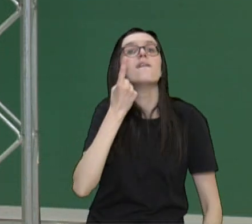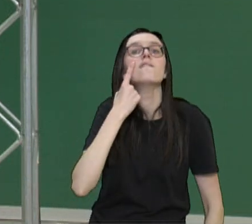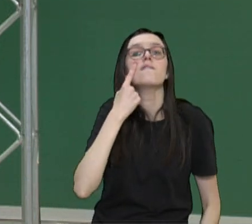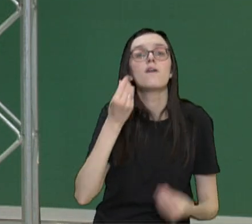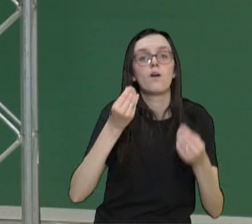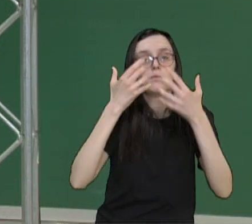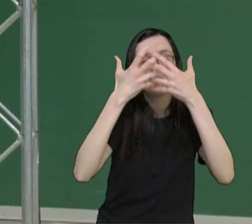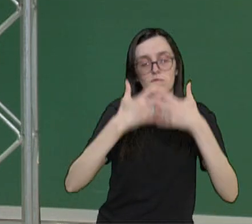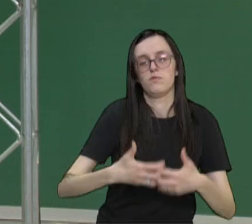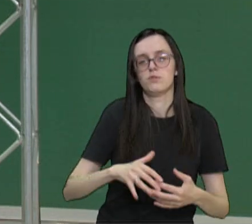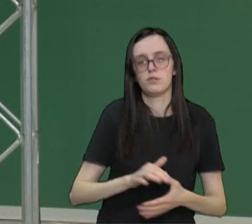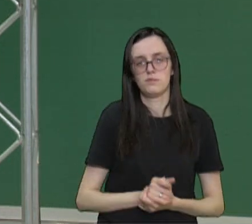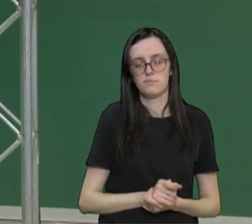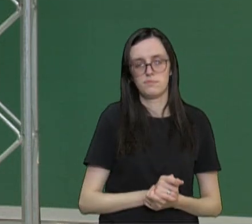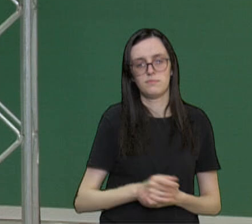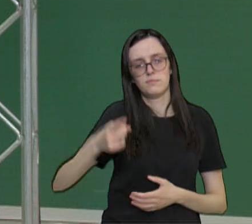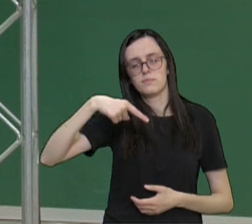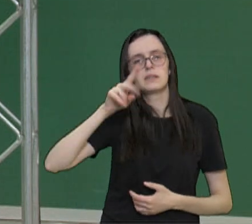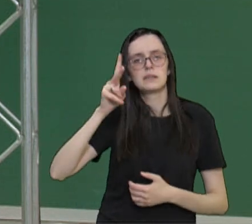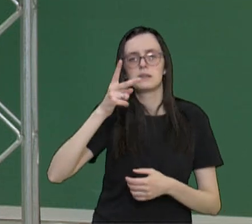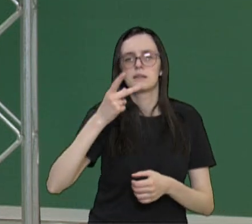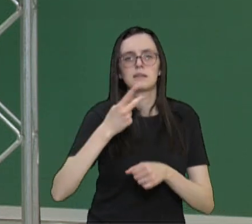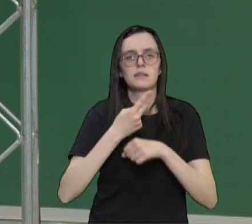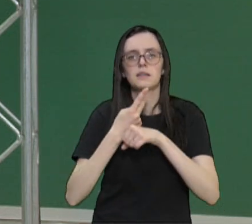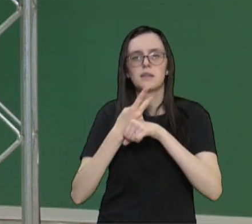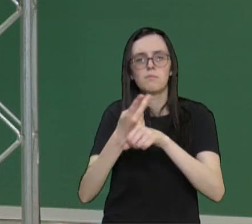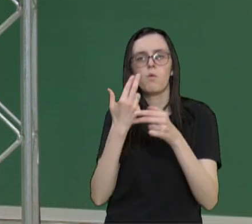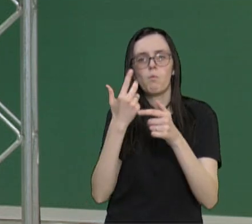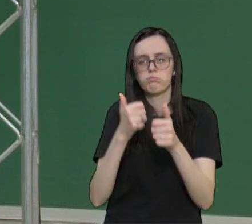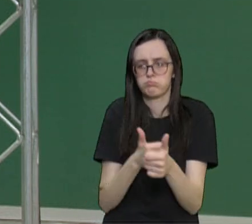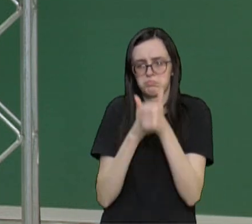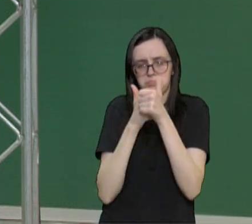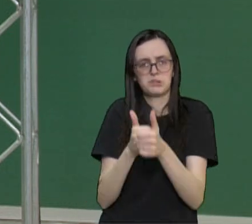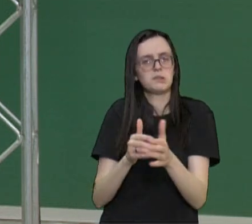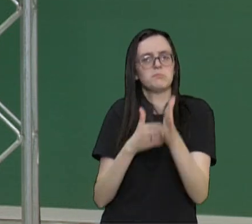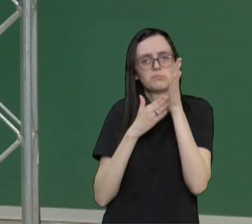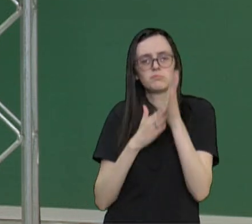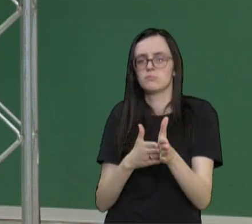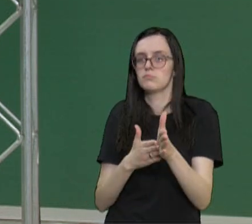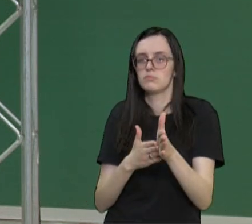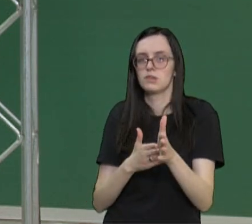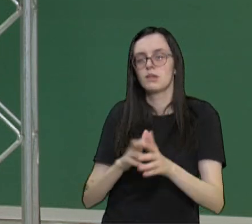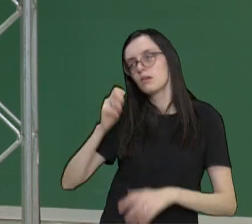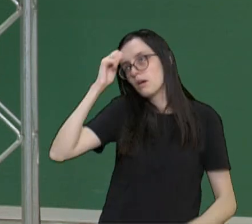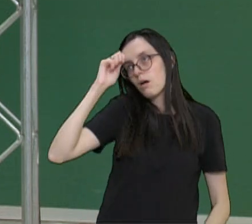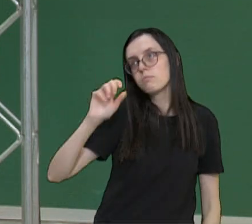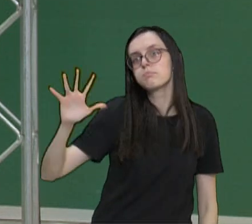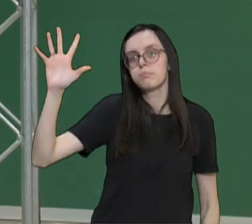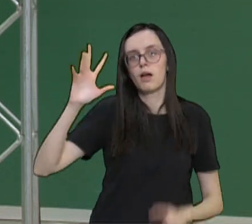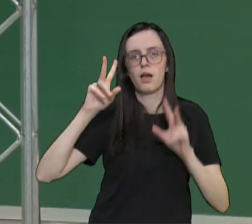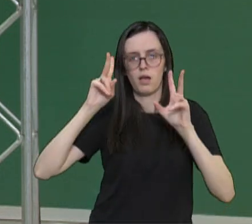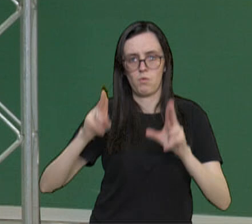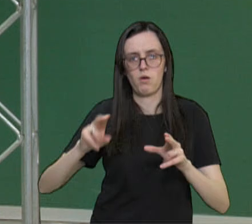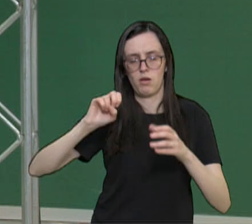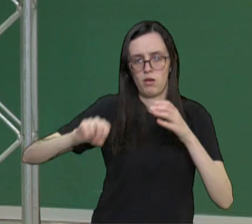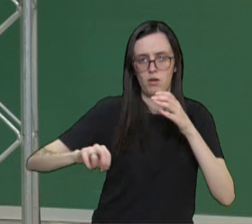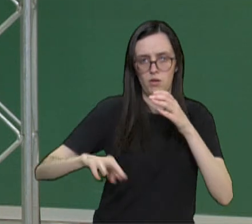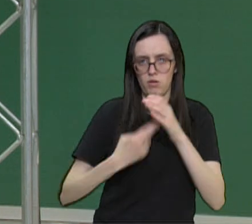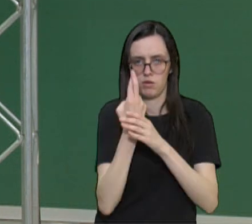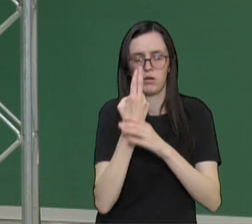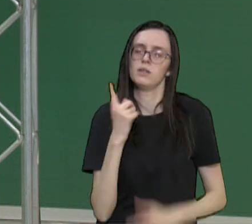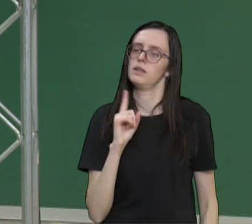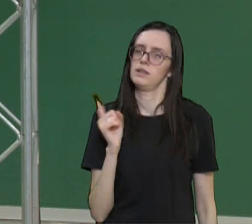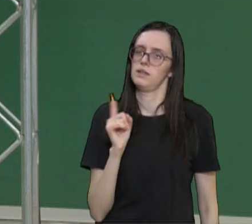coisa. Né? E eles procuravam retratar fielmente. Eles não idealizavam igual os renascentistas. Tá?